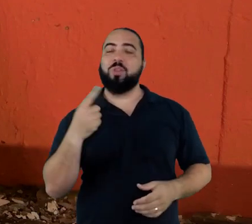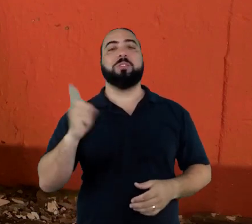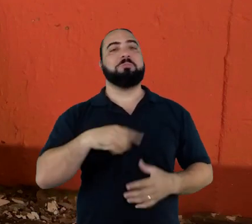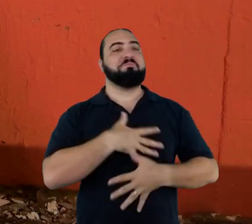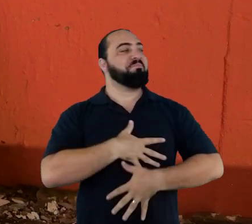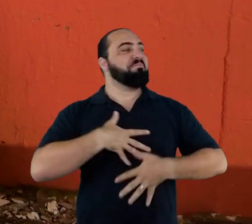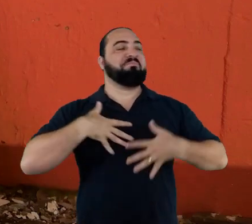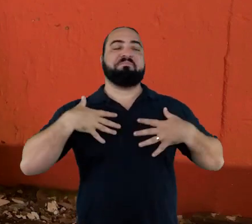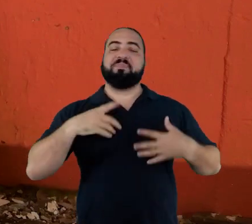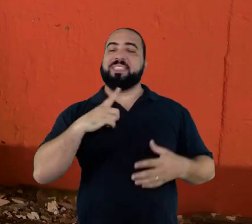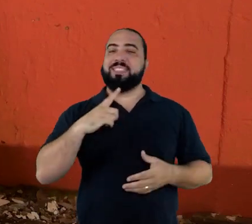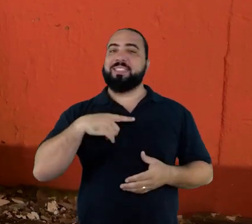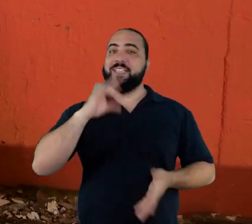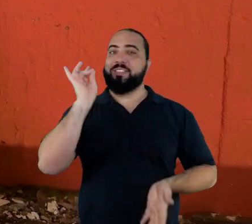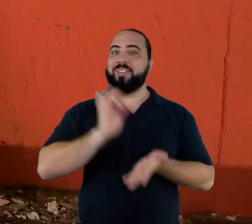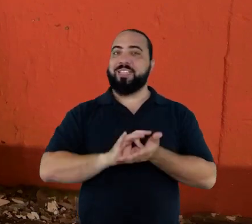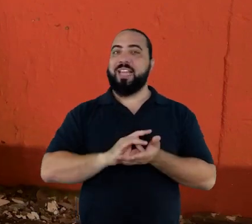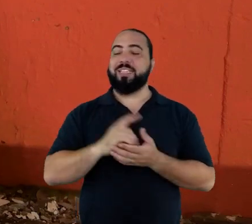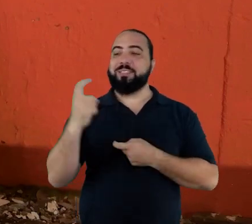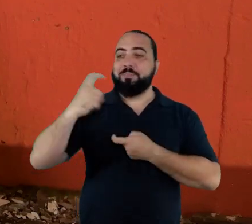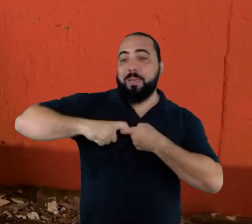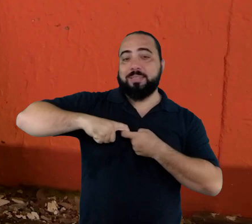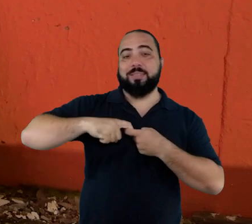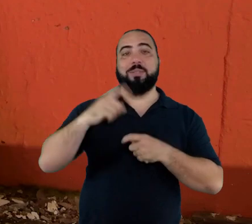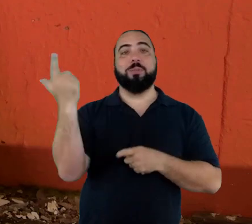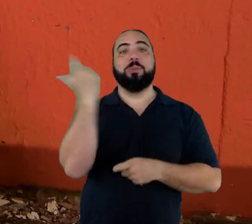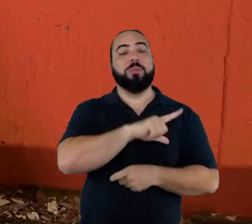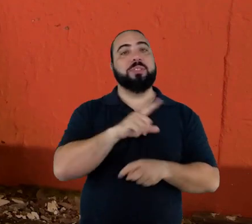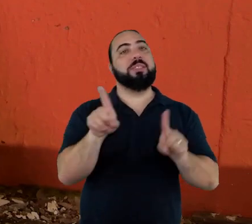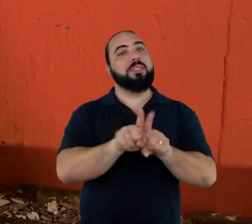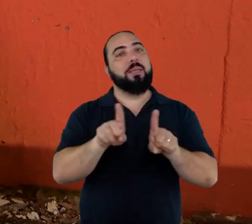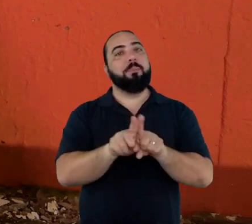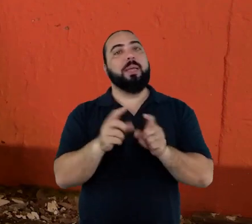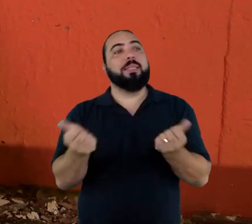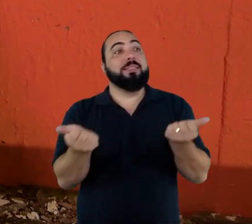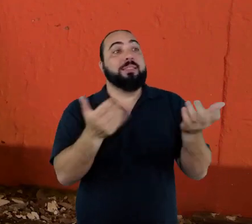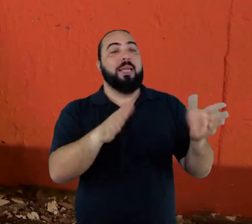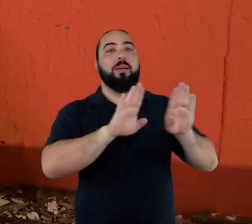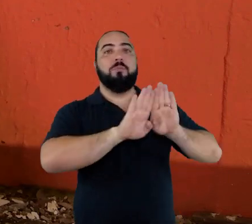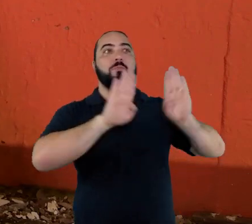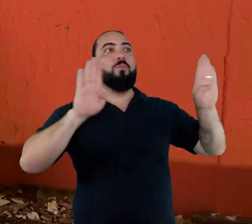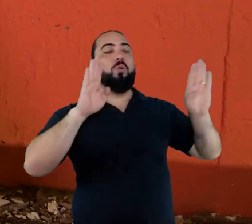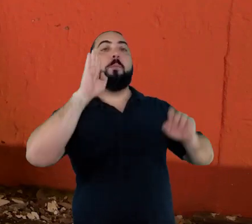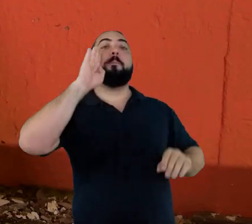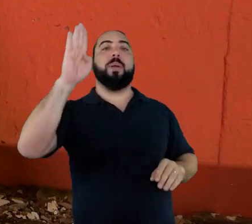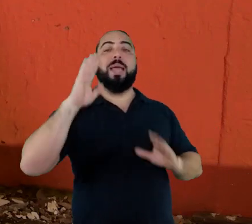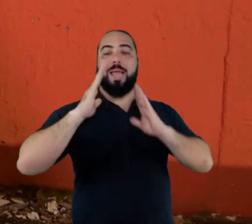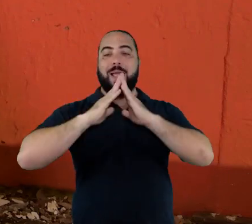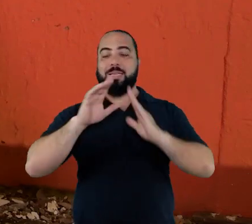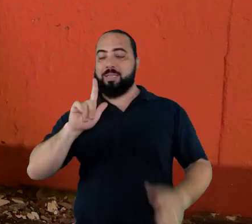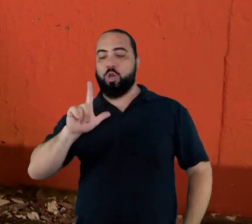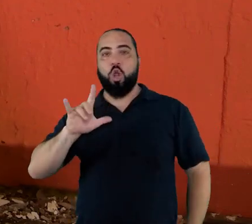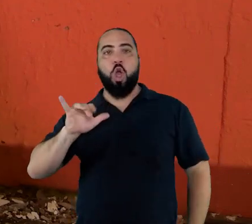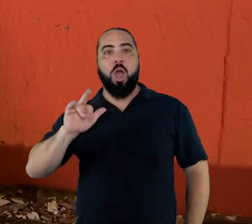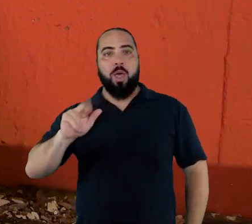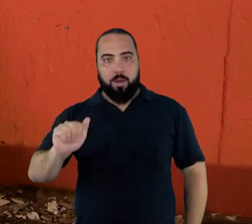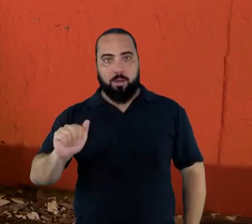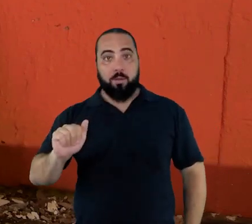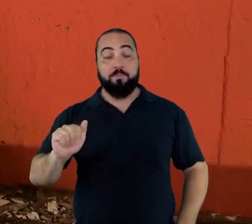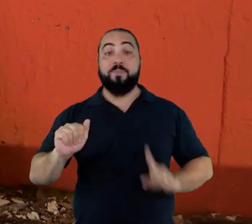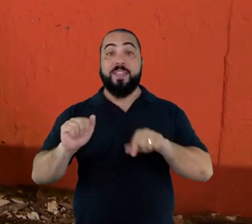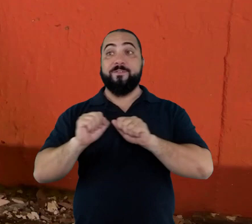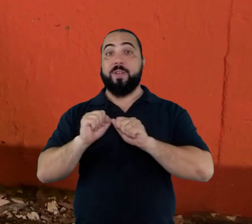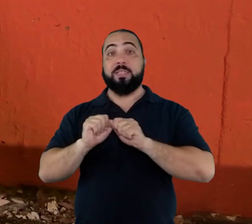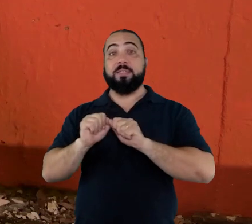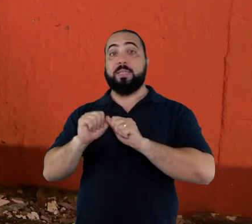é motivo de orgulho sermos parceiros e temos cedido o muro principal da Casa da Glória para